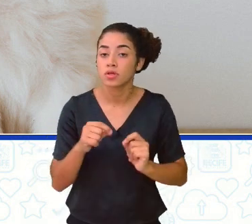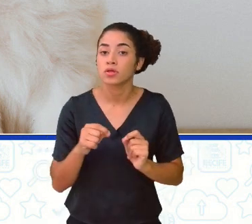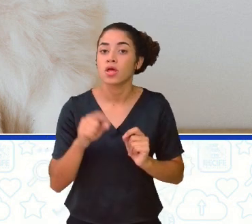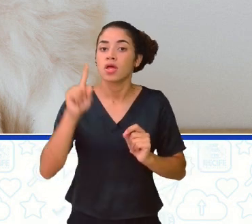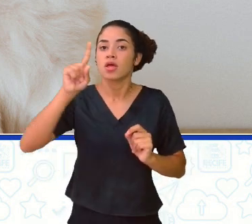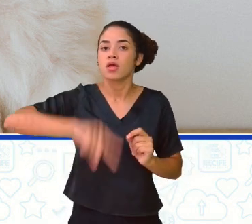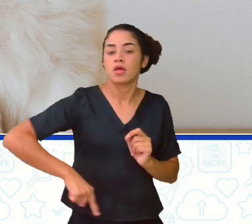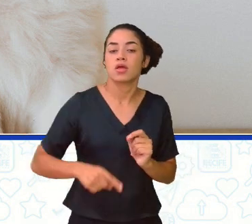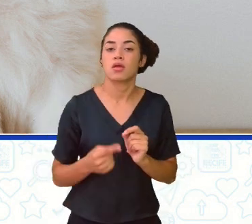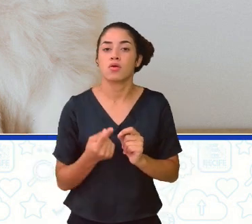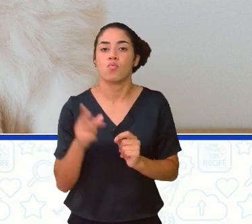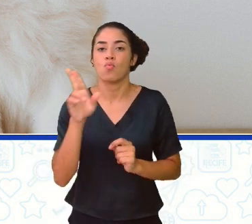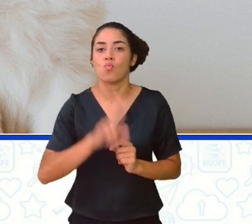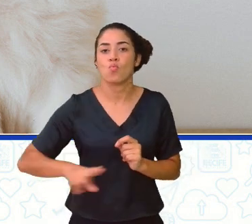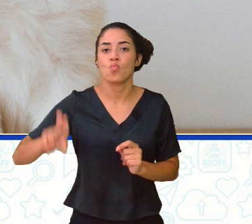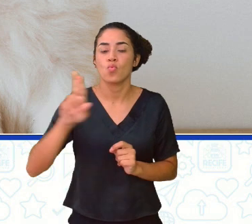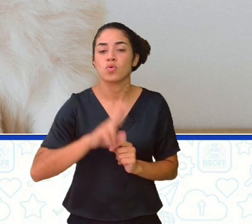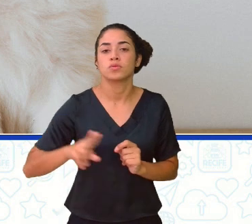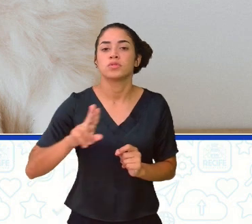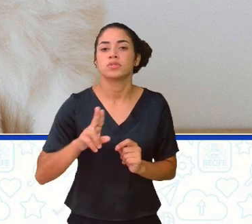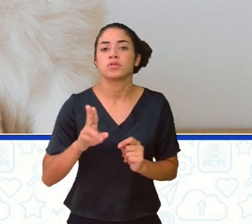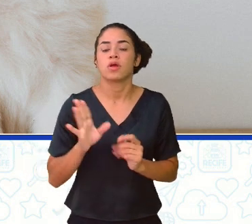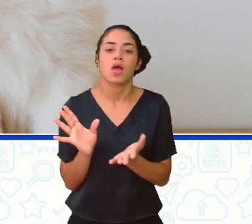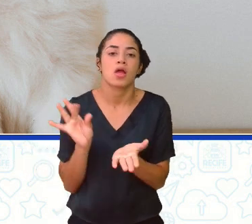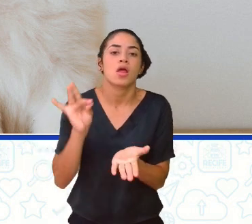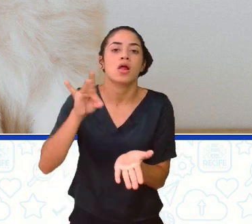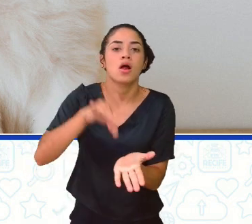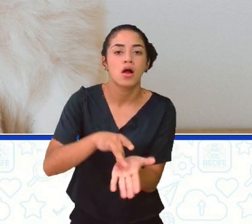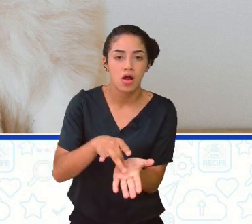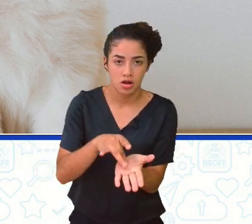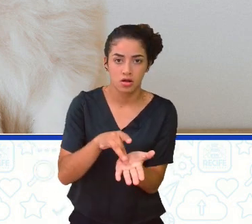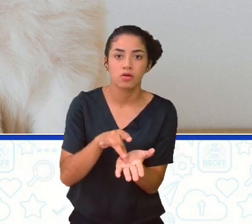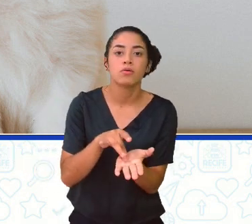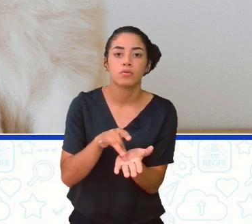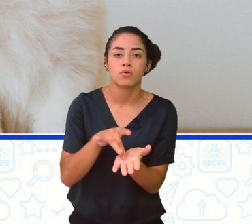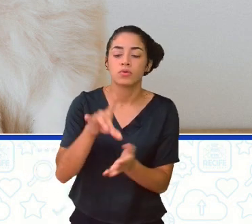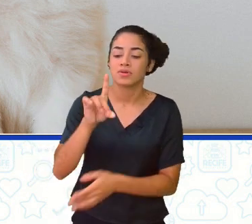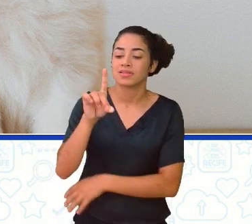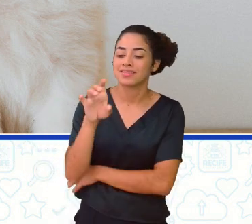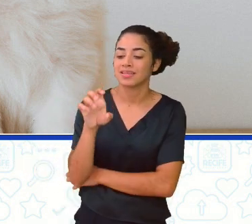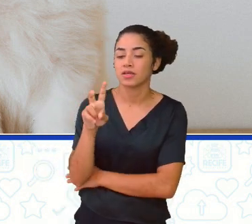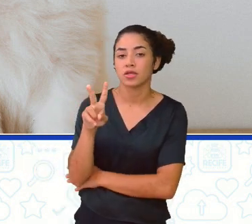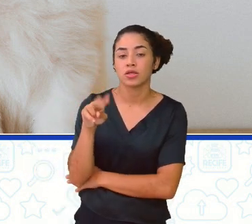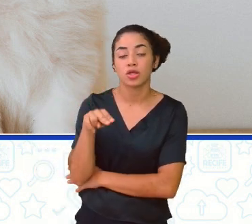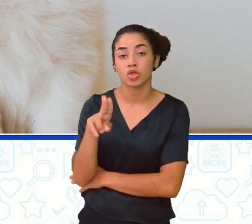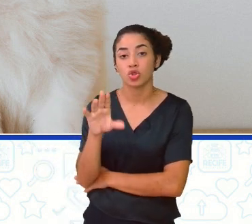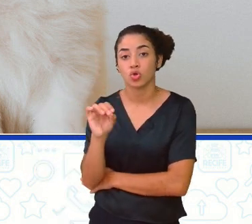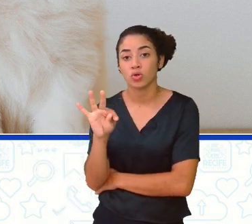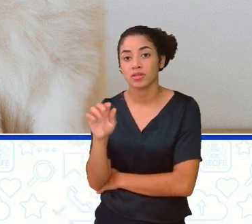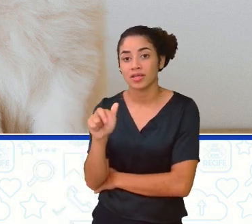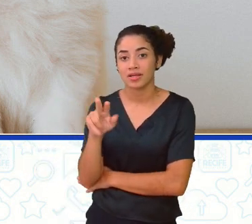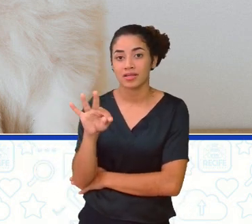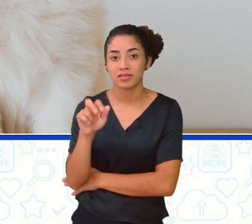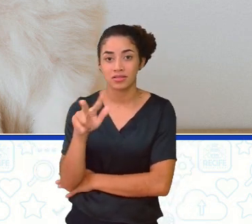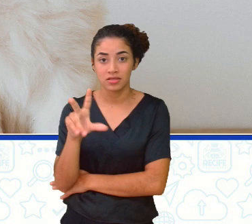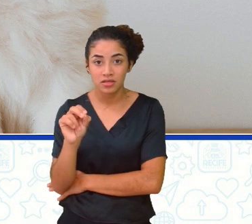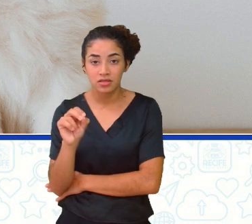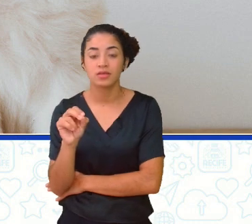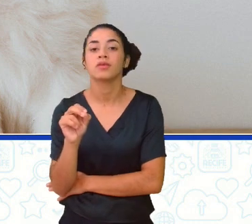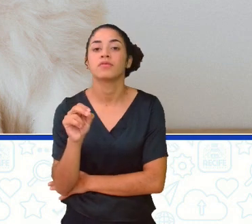mais denotativo da linguagem, ou seja, quando a gente trabalha, né, os sentidos de maneira